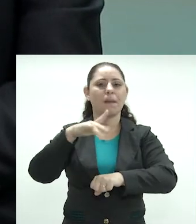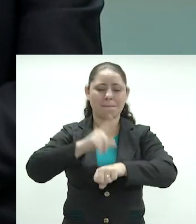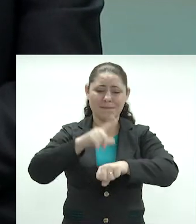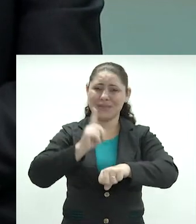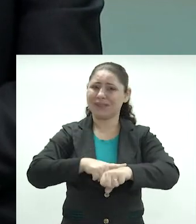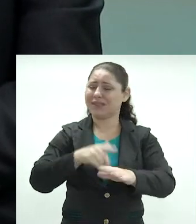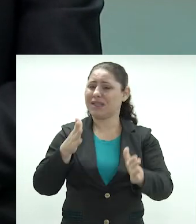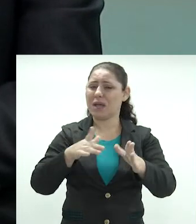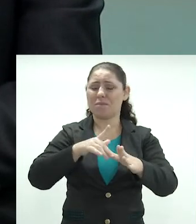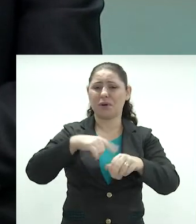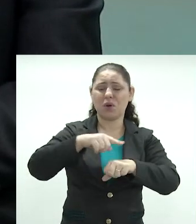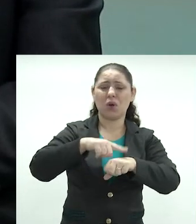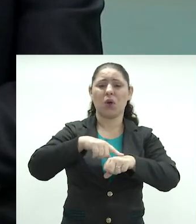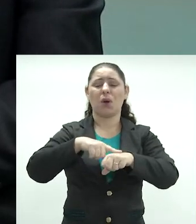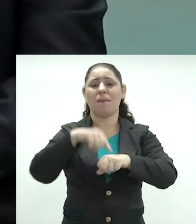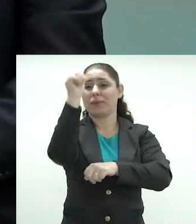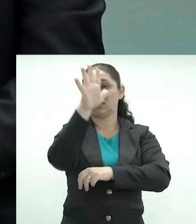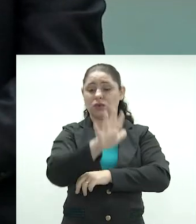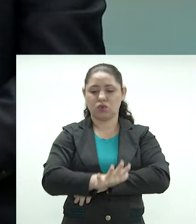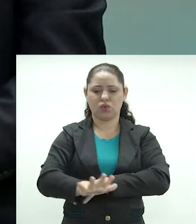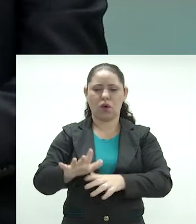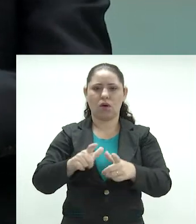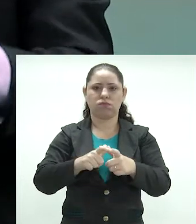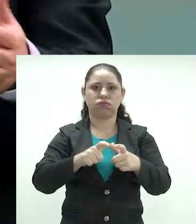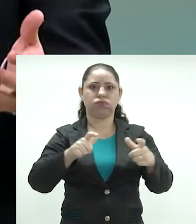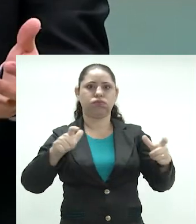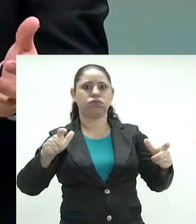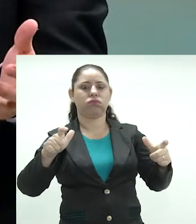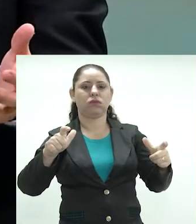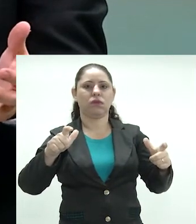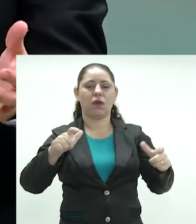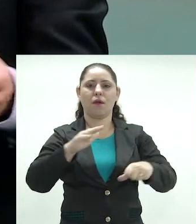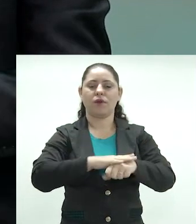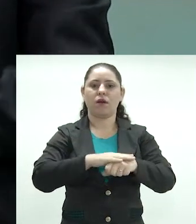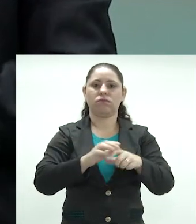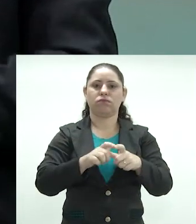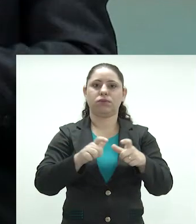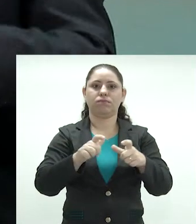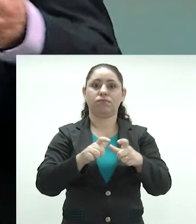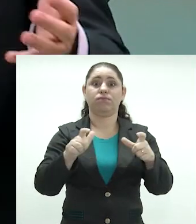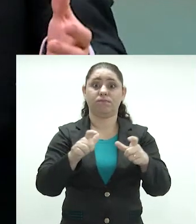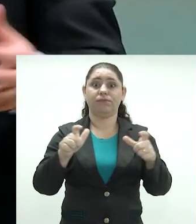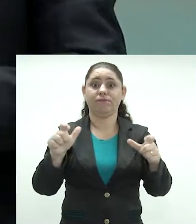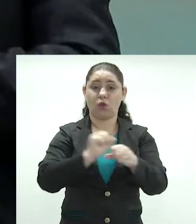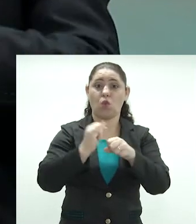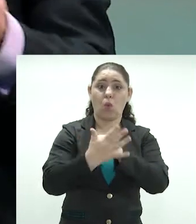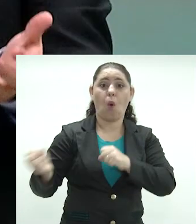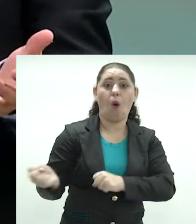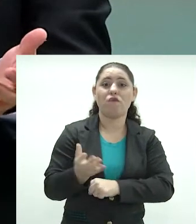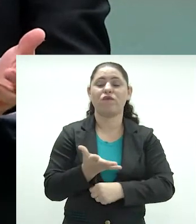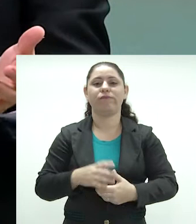mais grave. Quanto mais tempo o país, Brasil, que é uma população, um país continental, fica com